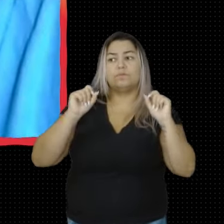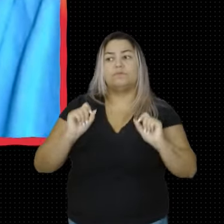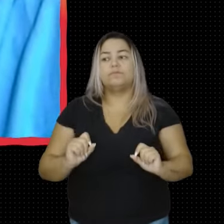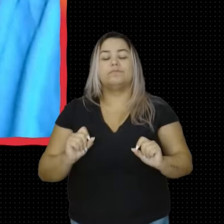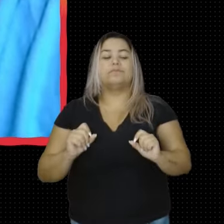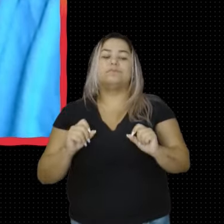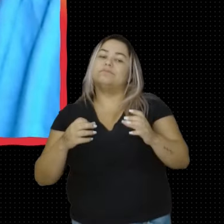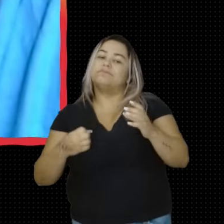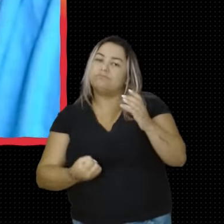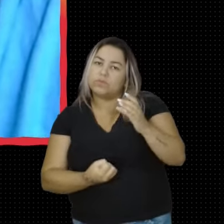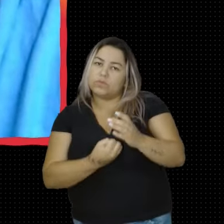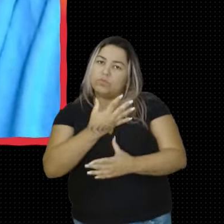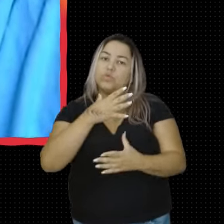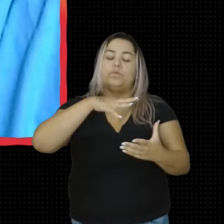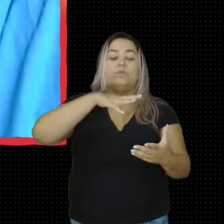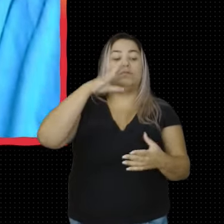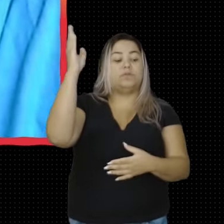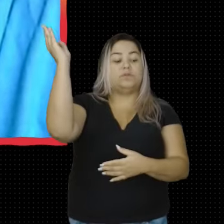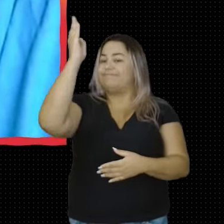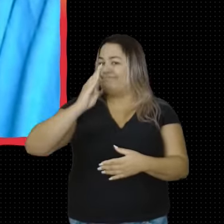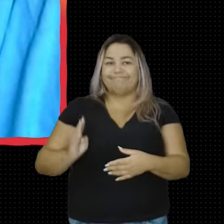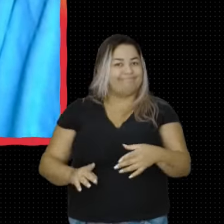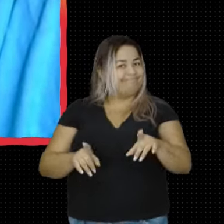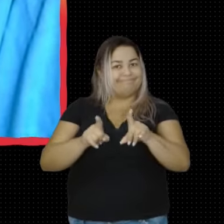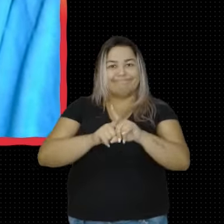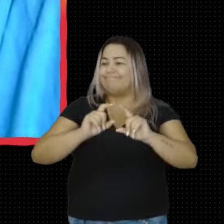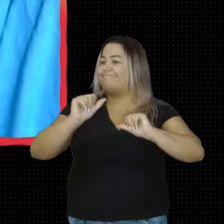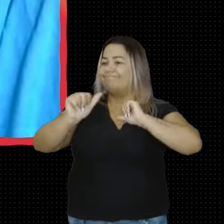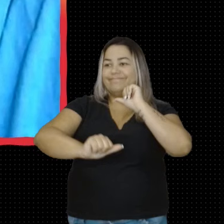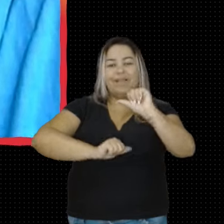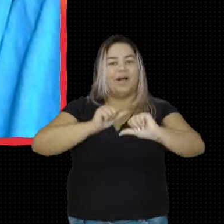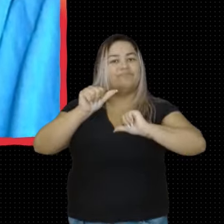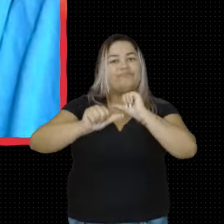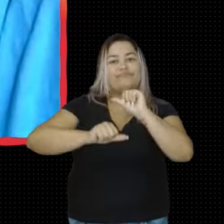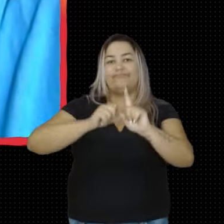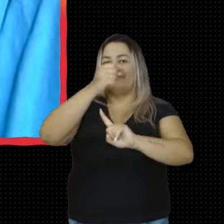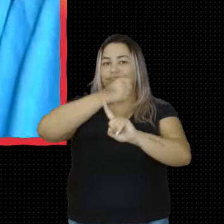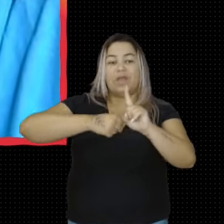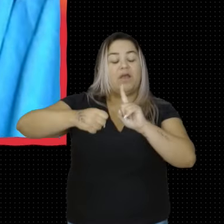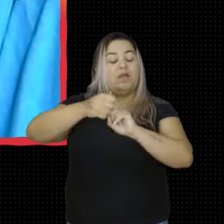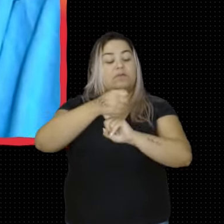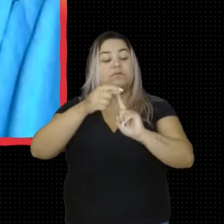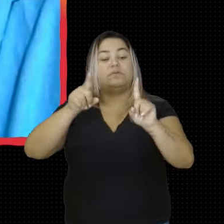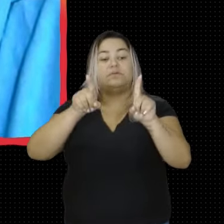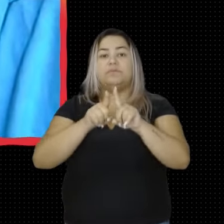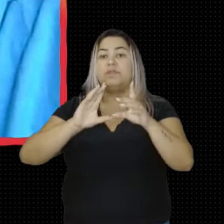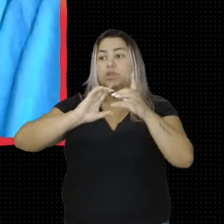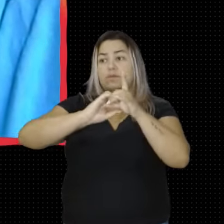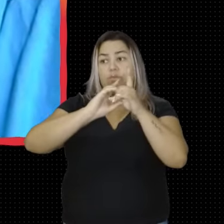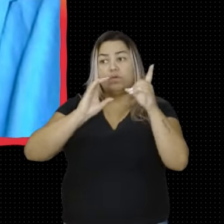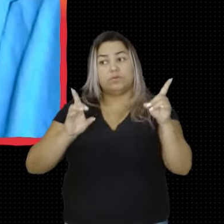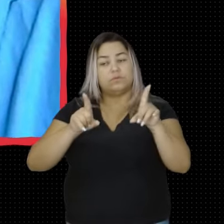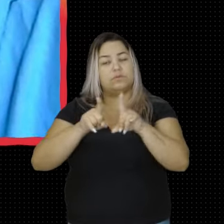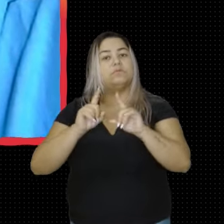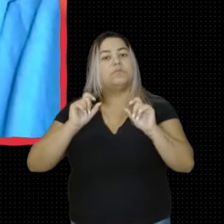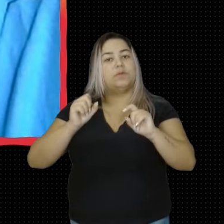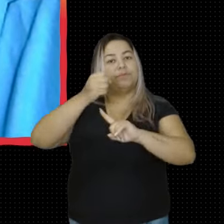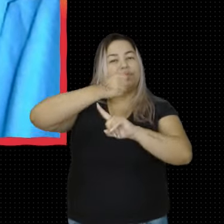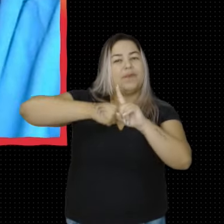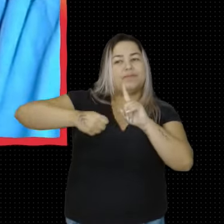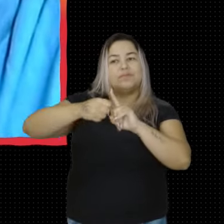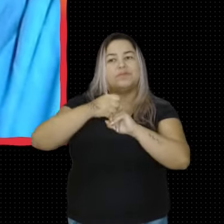busca criar no Brasil uma transformação para uma sociedade radicalmente democrática, uma